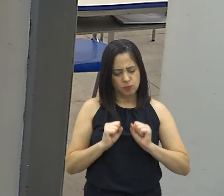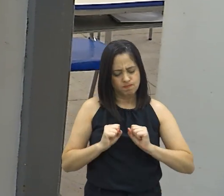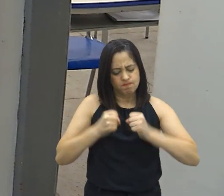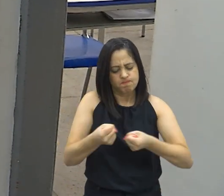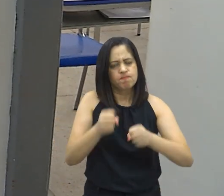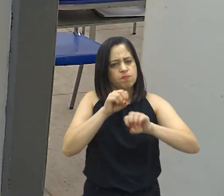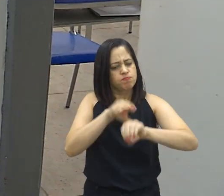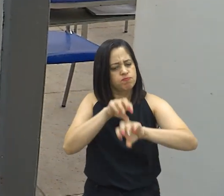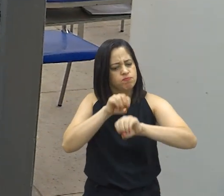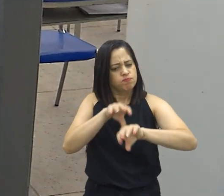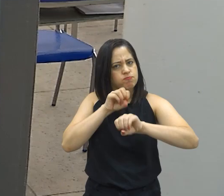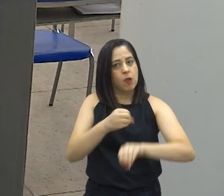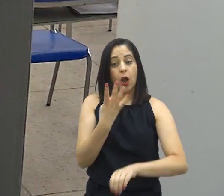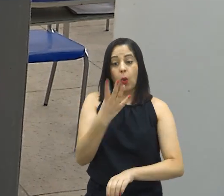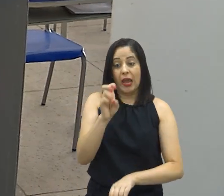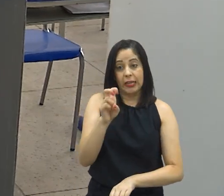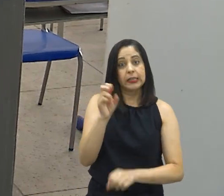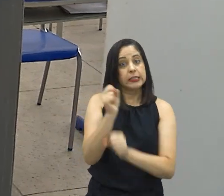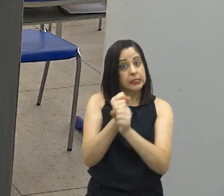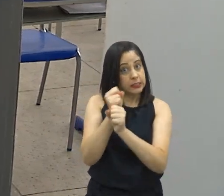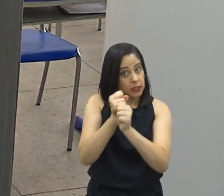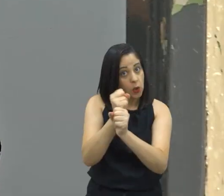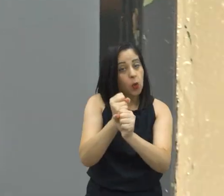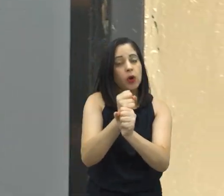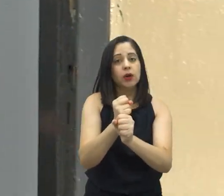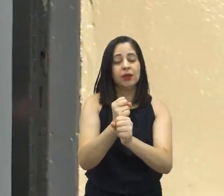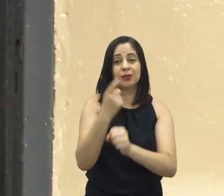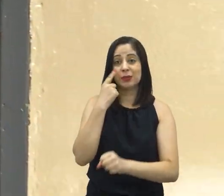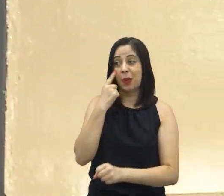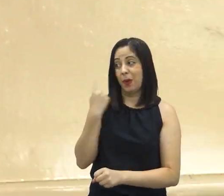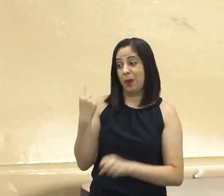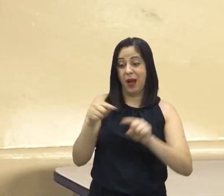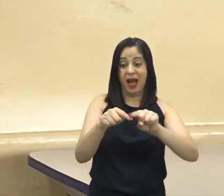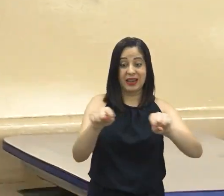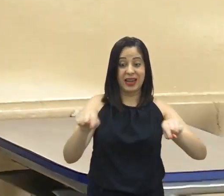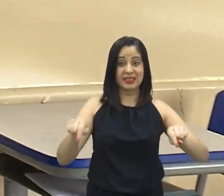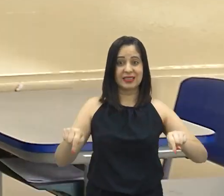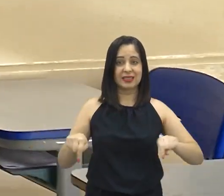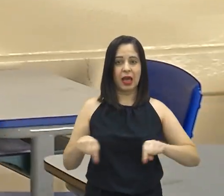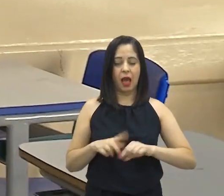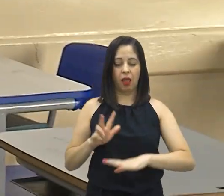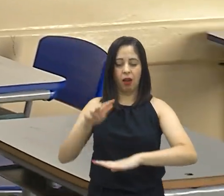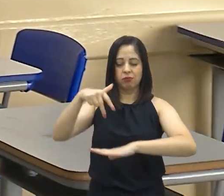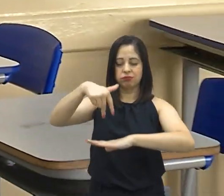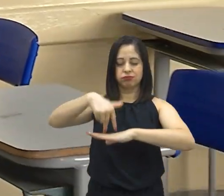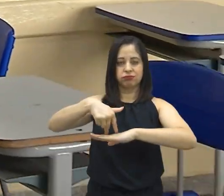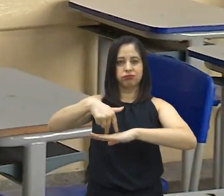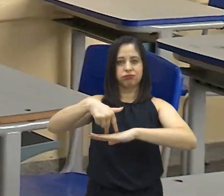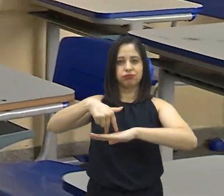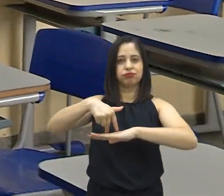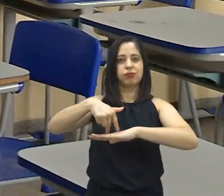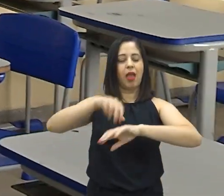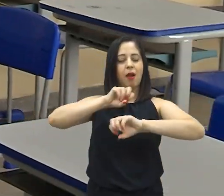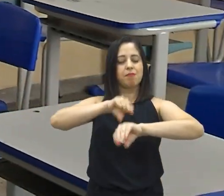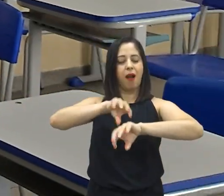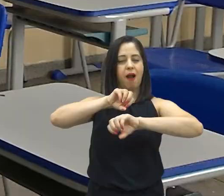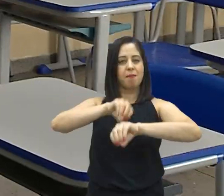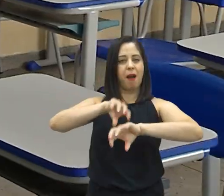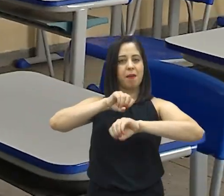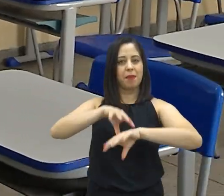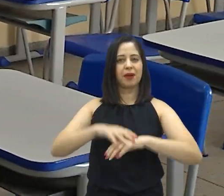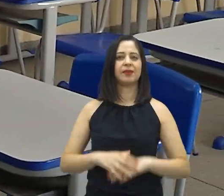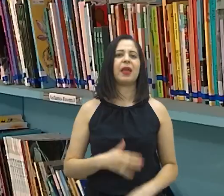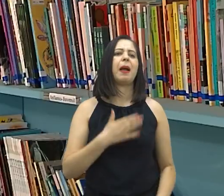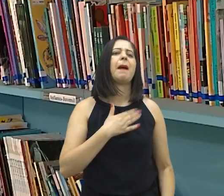se dedicou à educação por 45 anos. Nessa sala de aula, ela transmitia para os alunos o gosto pelo